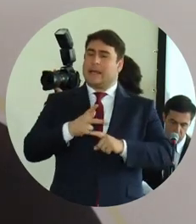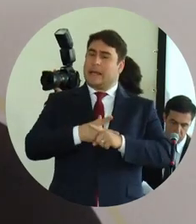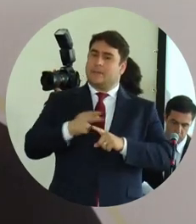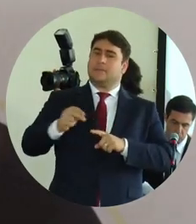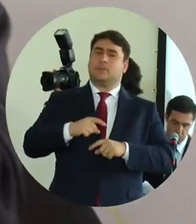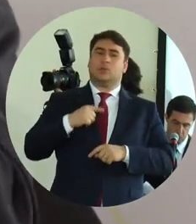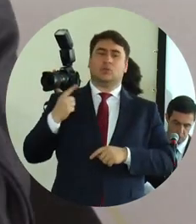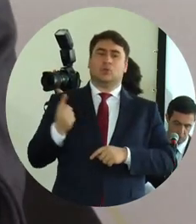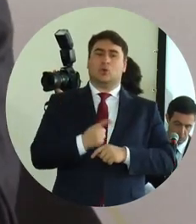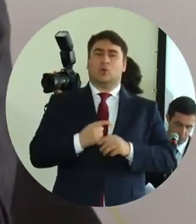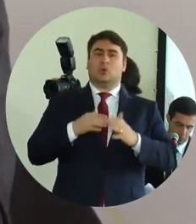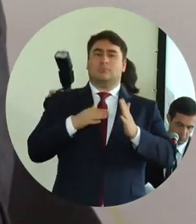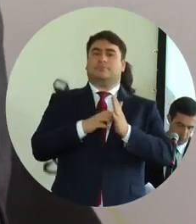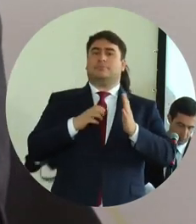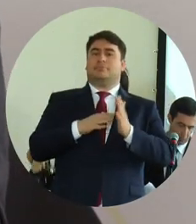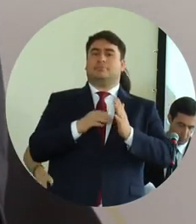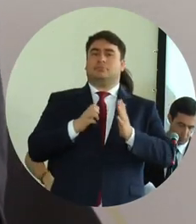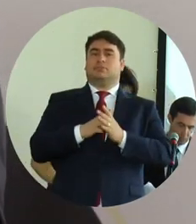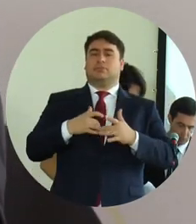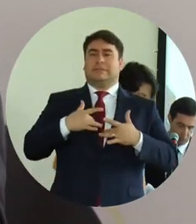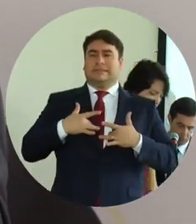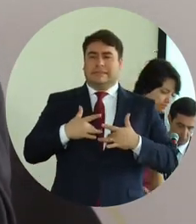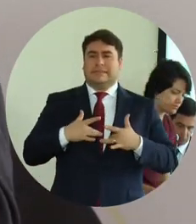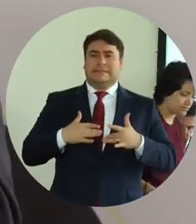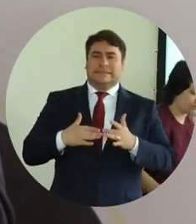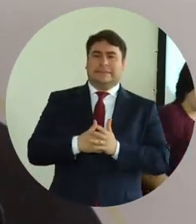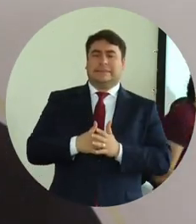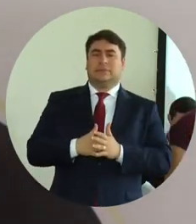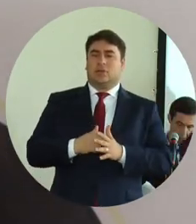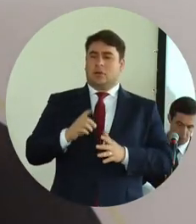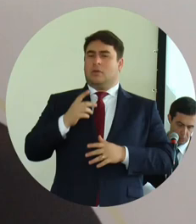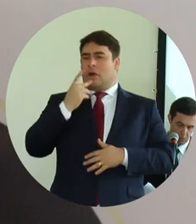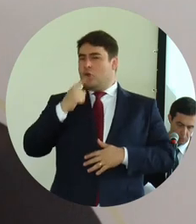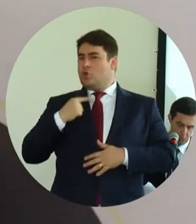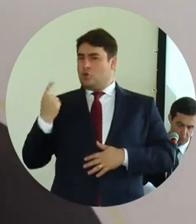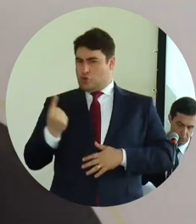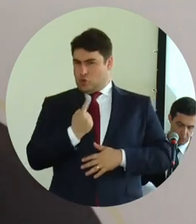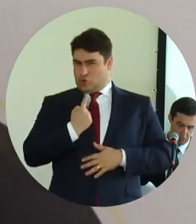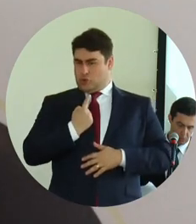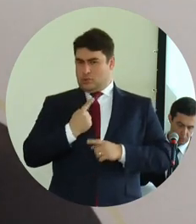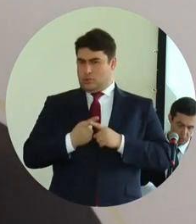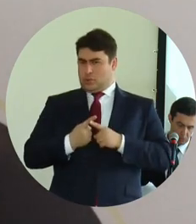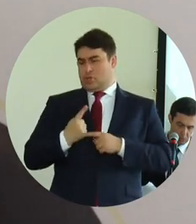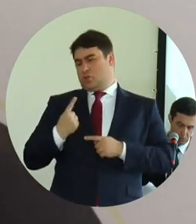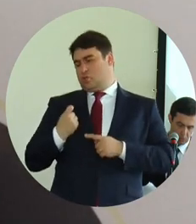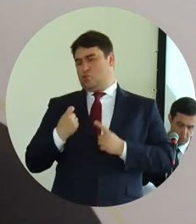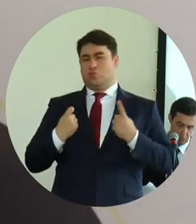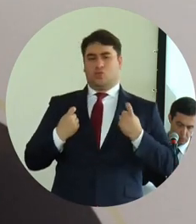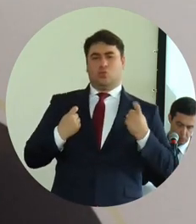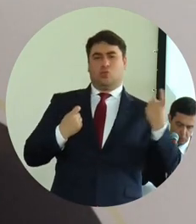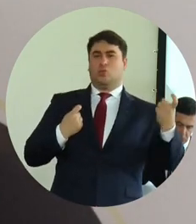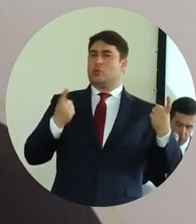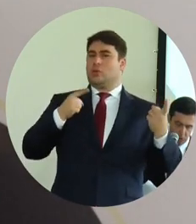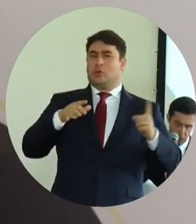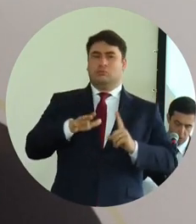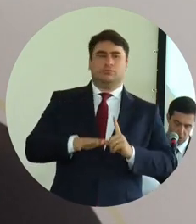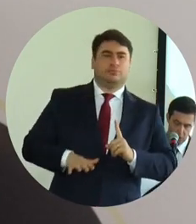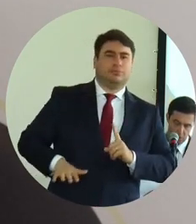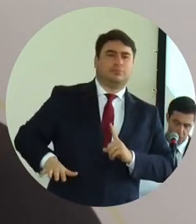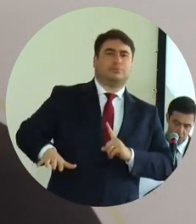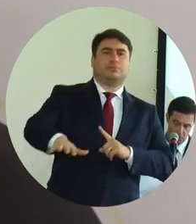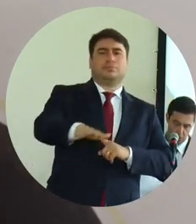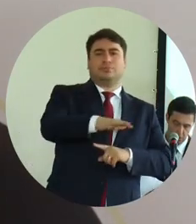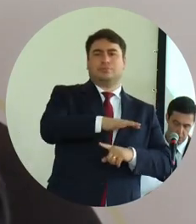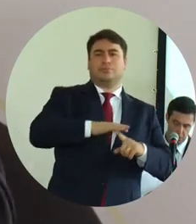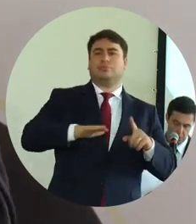as nossas barreiras atitudinais. Eu digo nossas porque não é só de um ou de outro, mas a sociedade ainda,